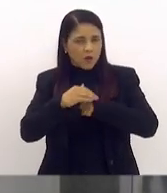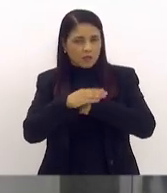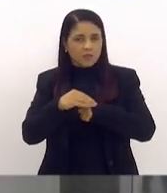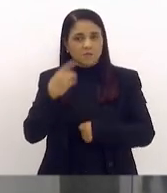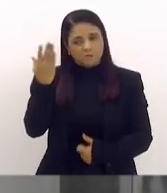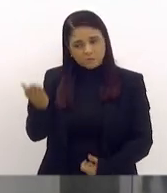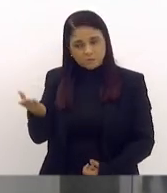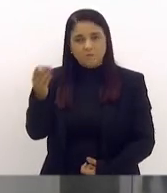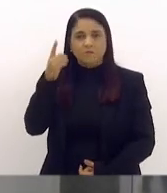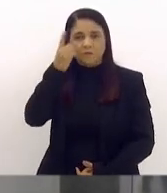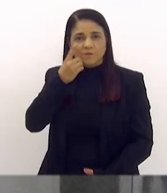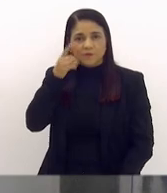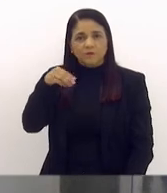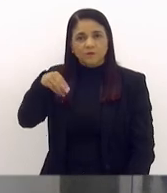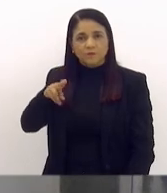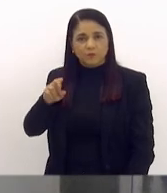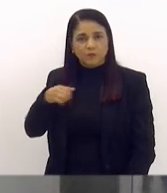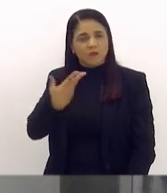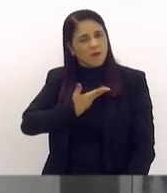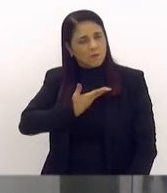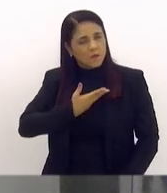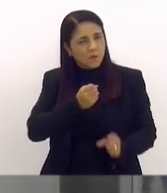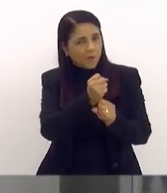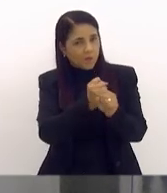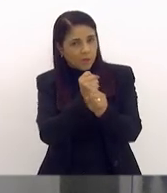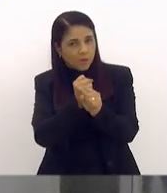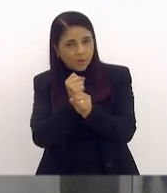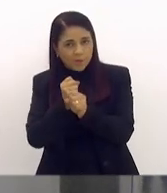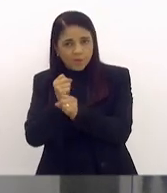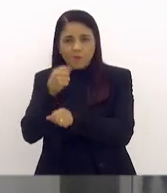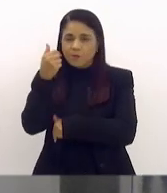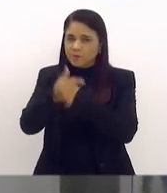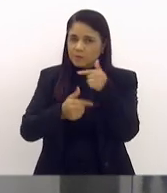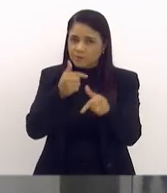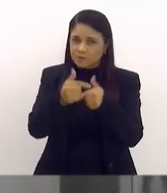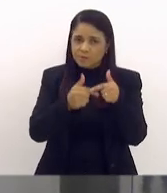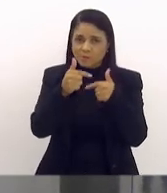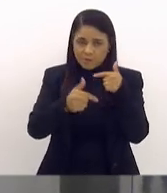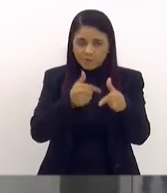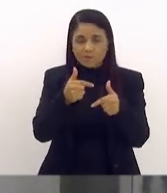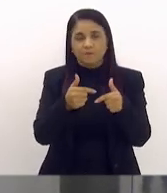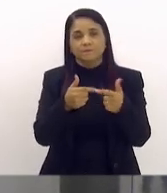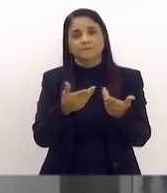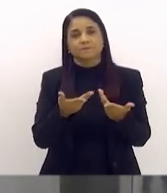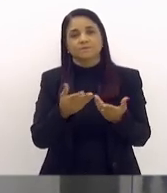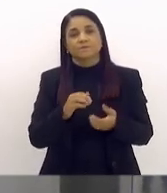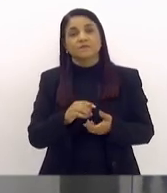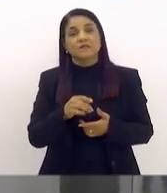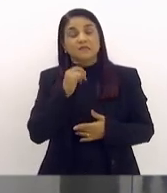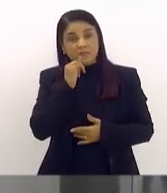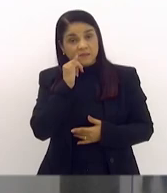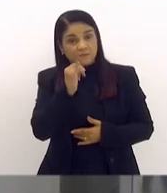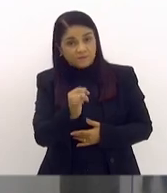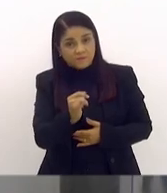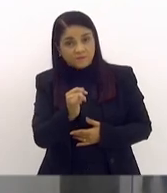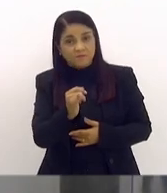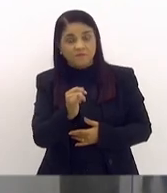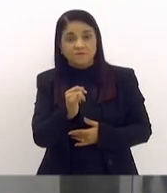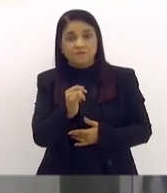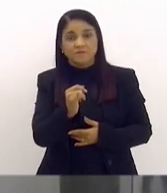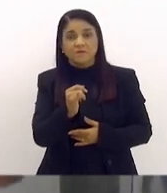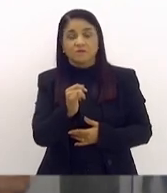muni amigo de muitos anos né eh de trabalho em especial e e dizer né que quando